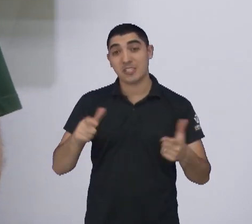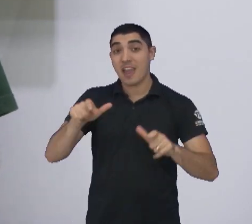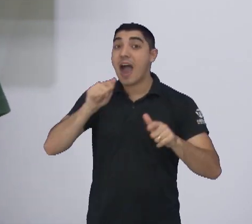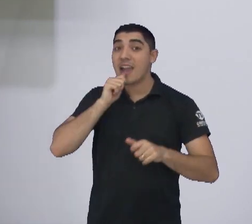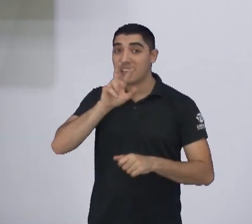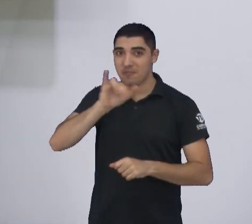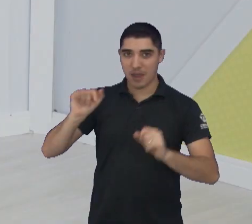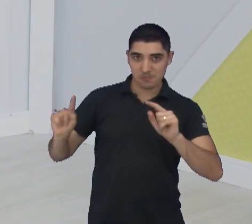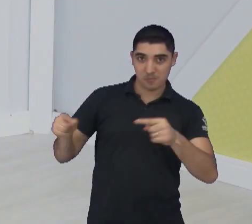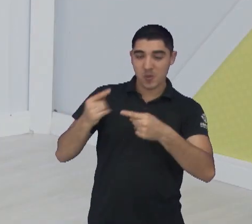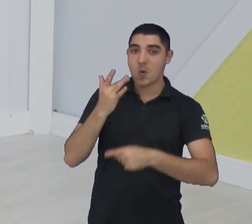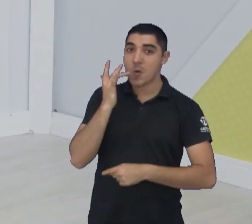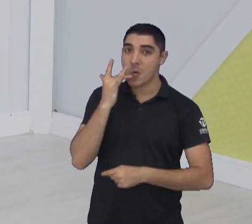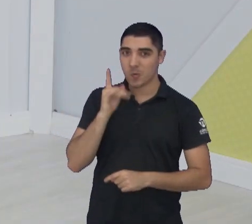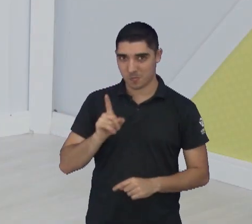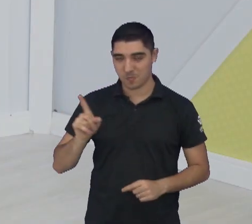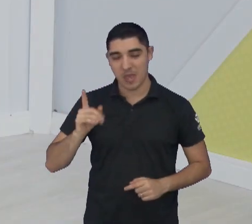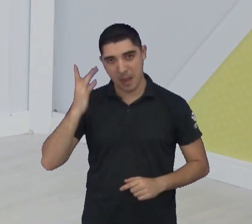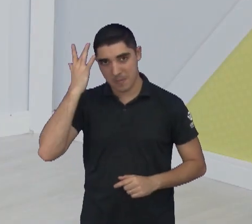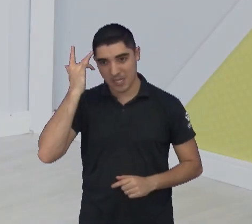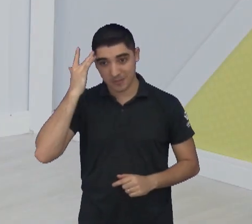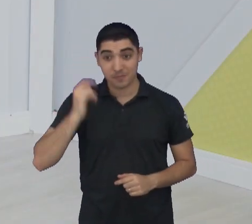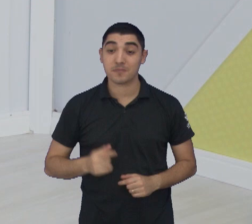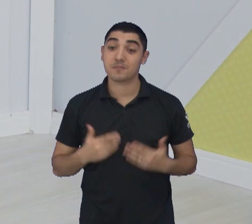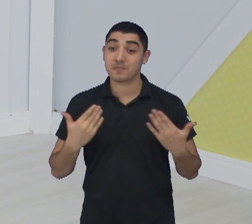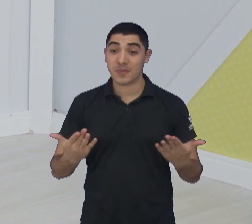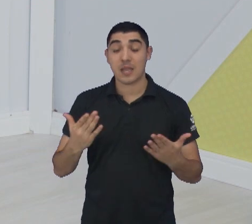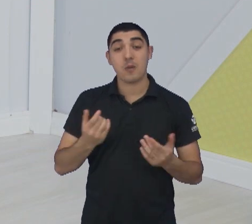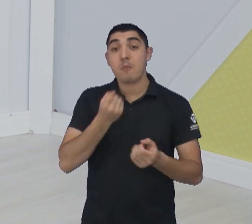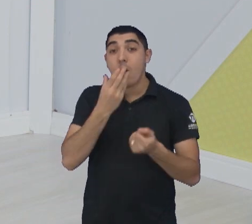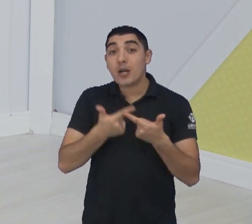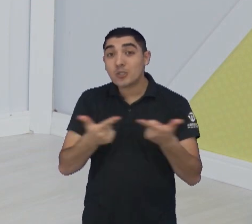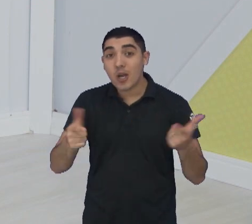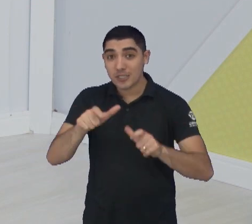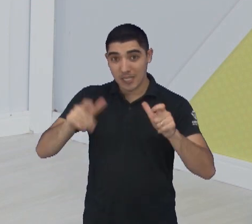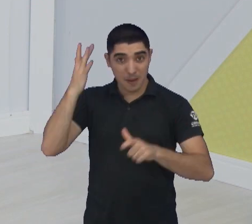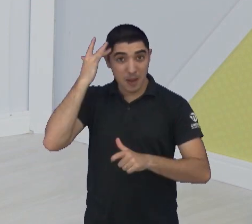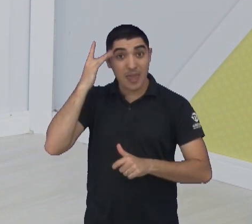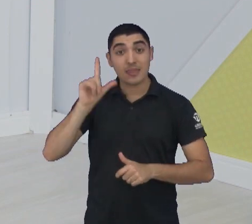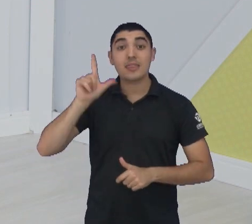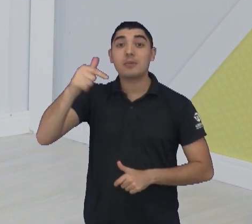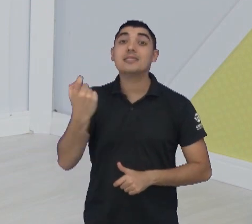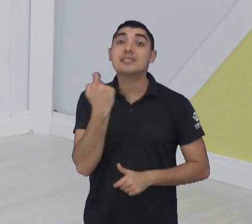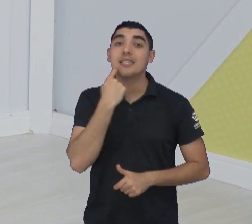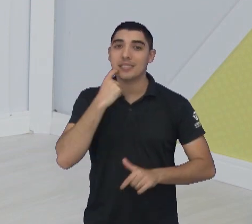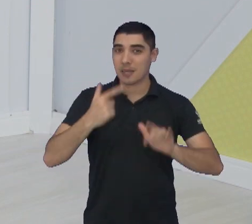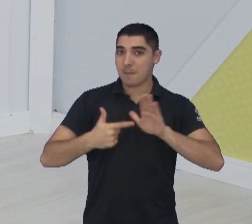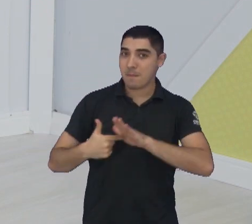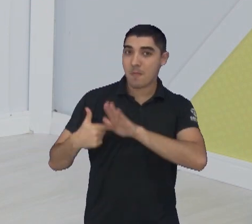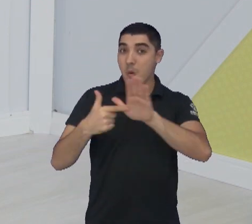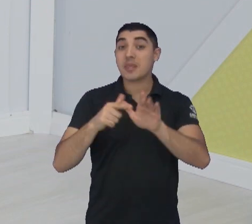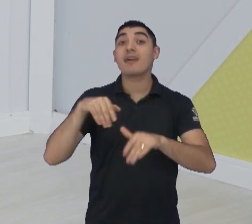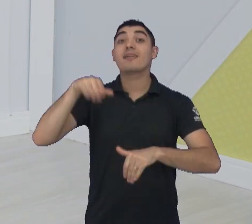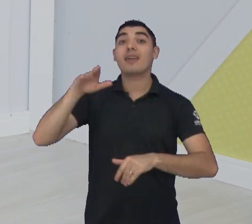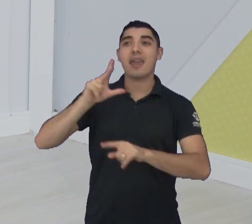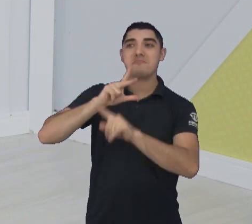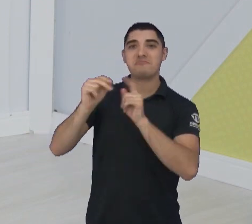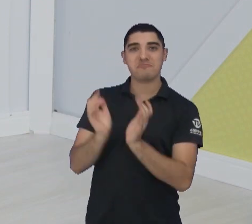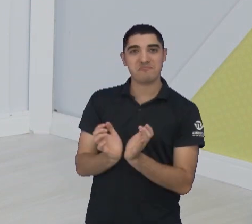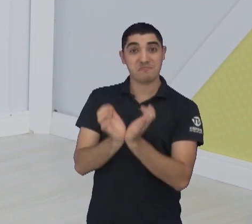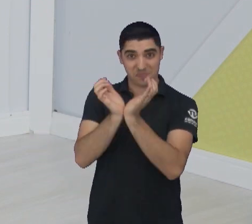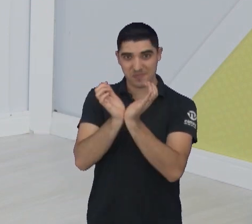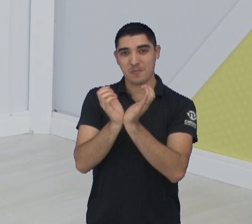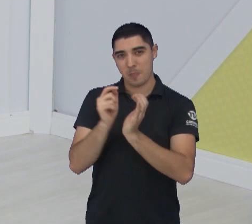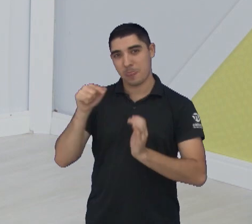final aí da Série Ouro. Sucesso para a rapaziada que vai jogar amanhã e, claro, na sexta-feira a gente traz o resultado aqui da rapaziada campeã